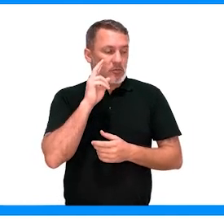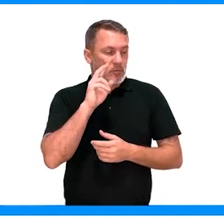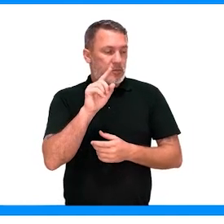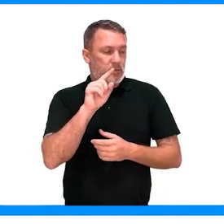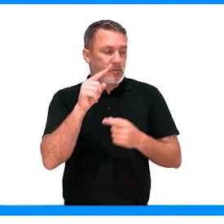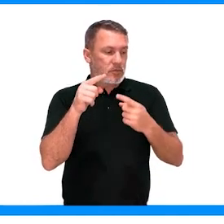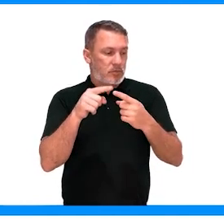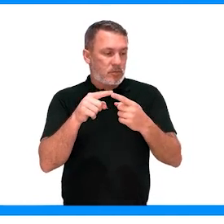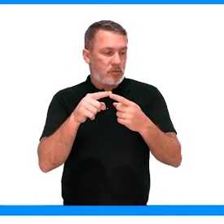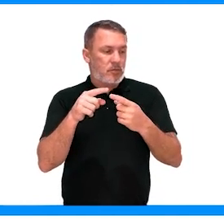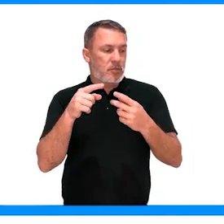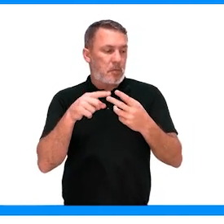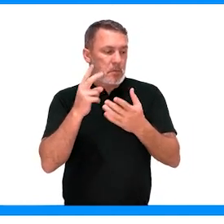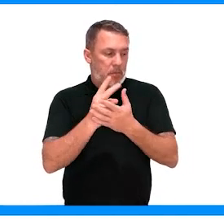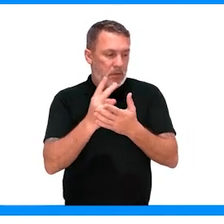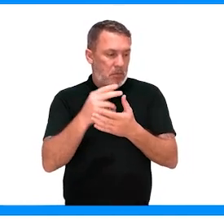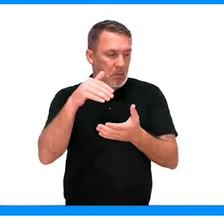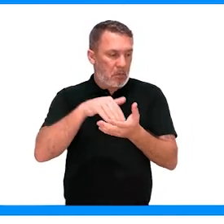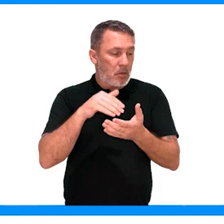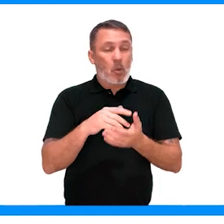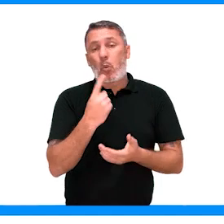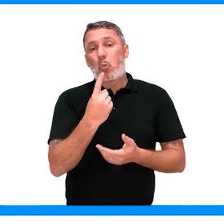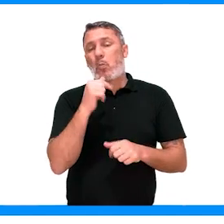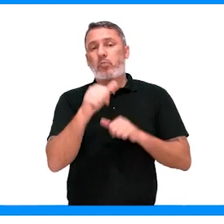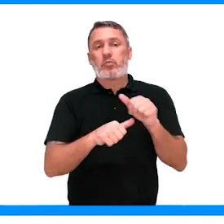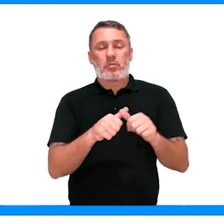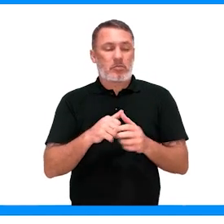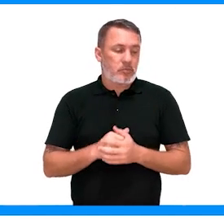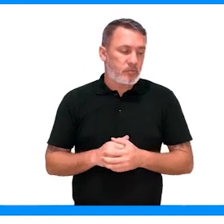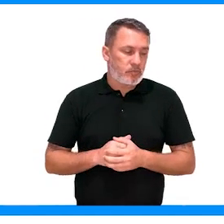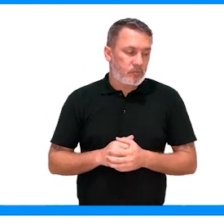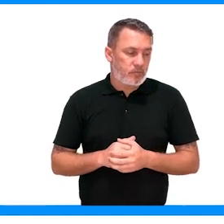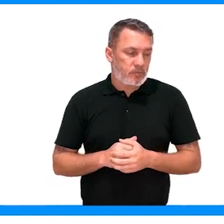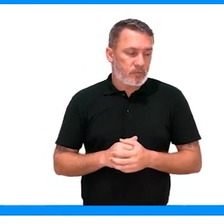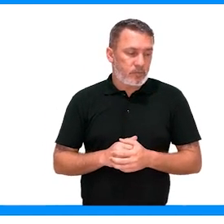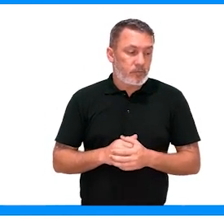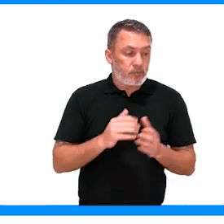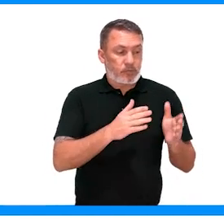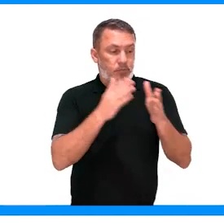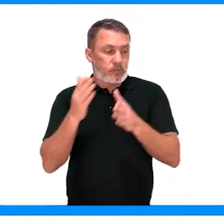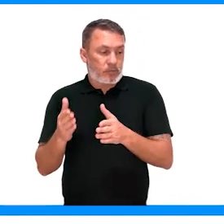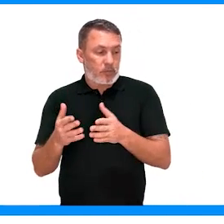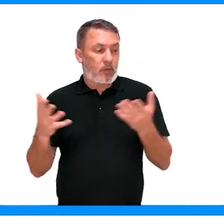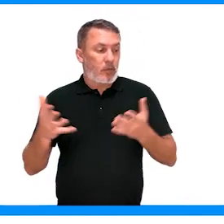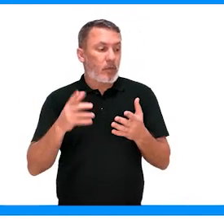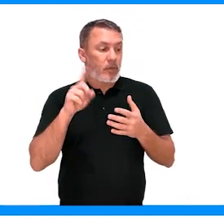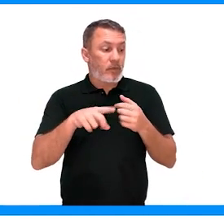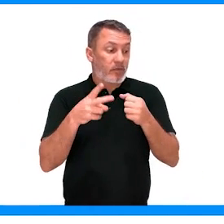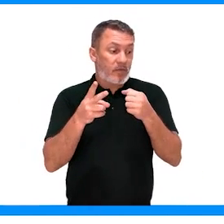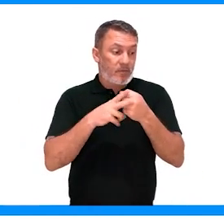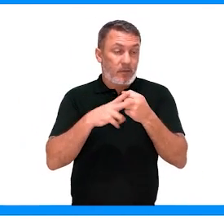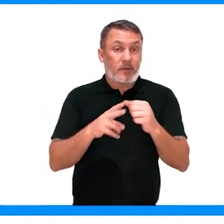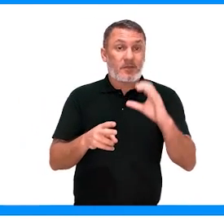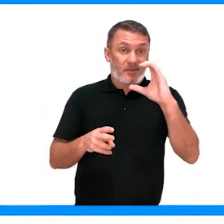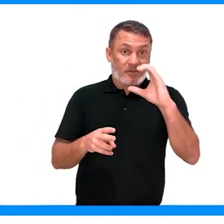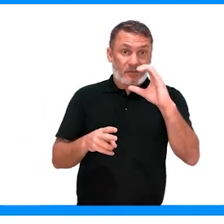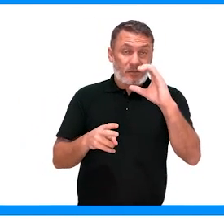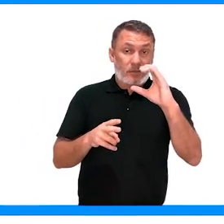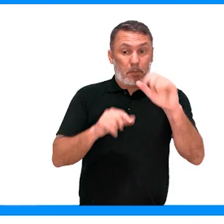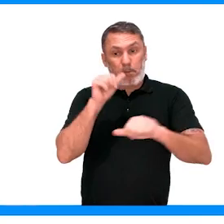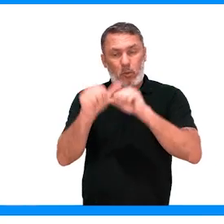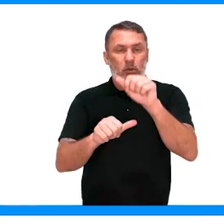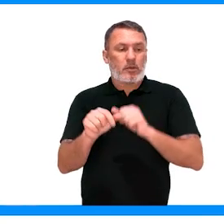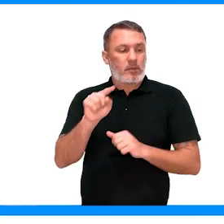ele vence. Nós outros vencemos, vosotros venceis, eles vencem. Agora a gente vai ver os verbinhos que passam de C